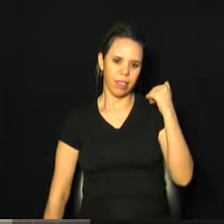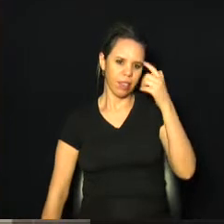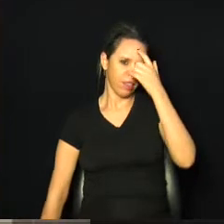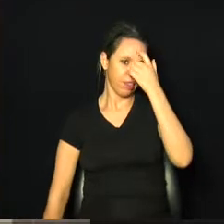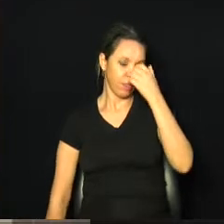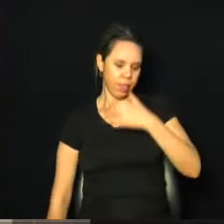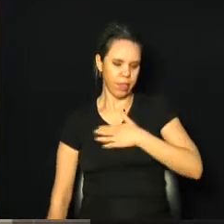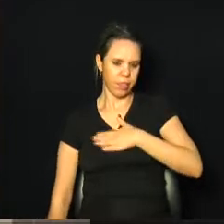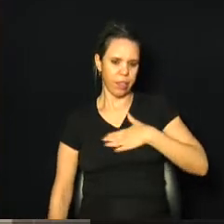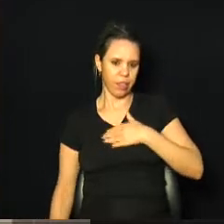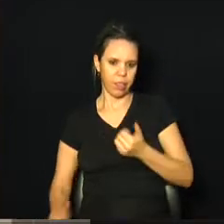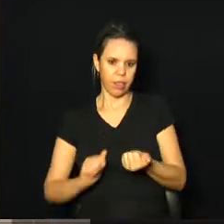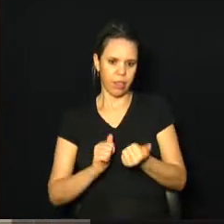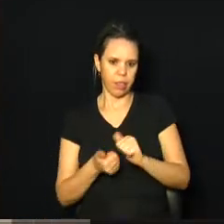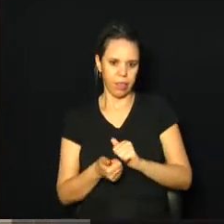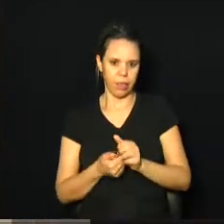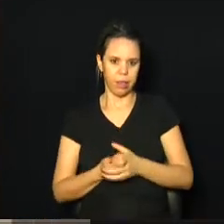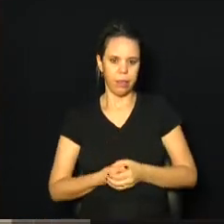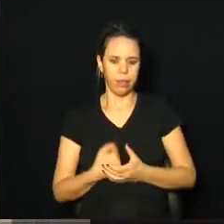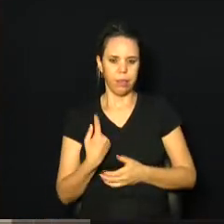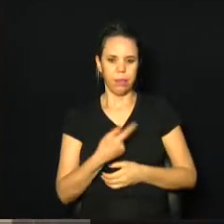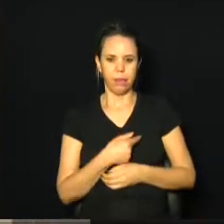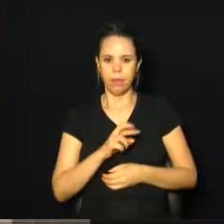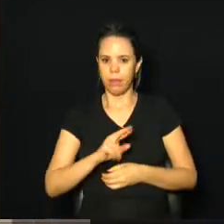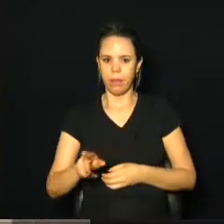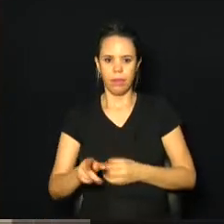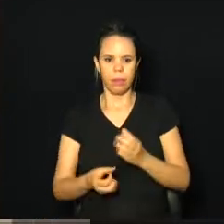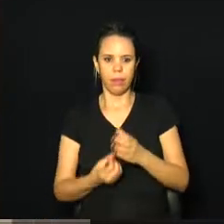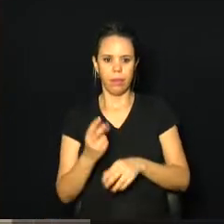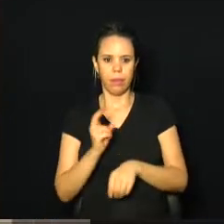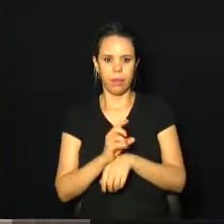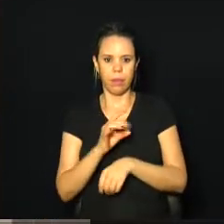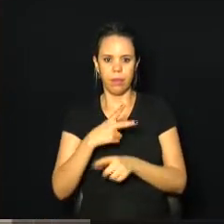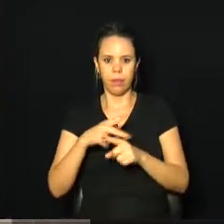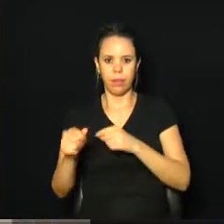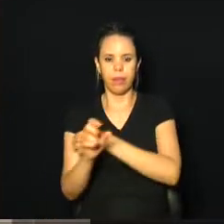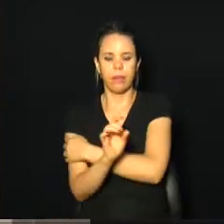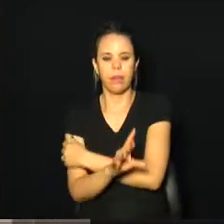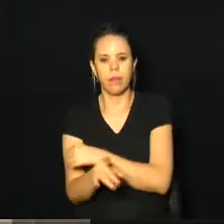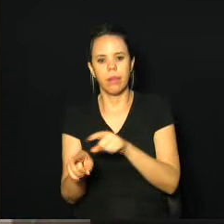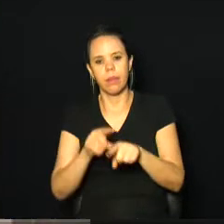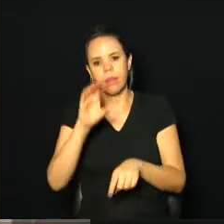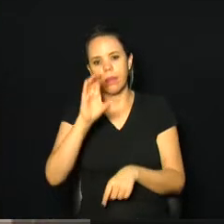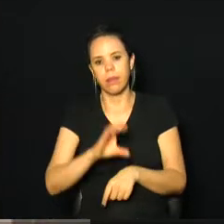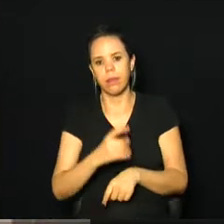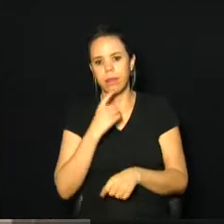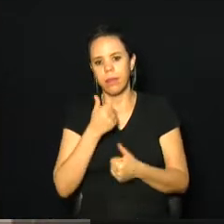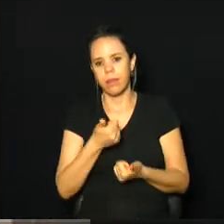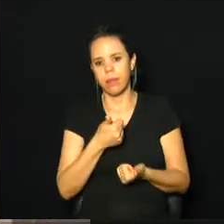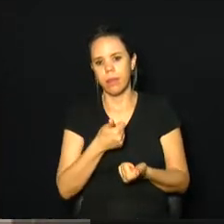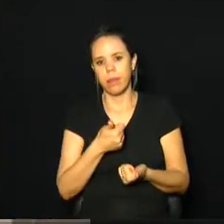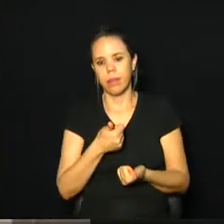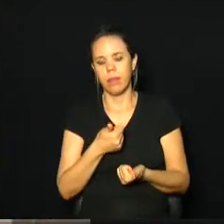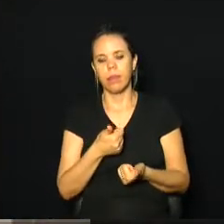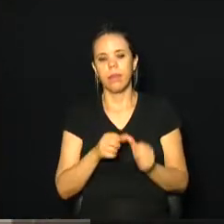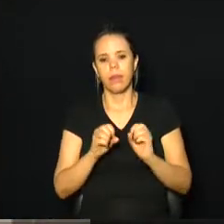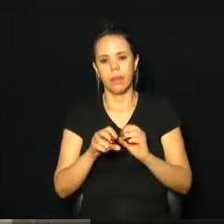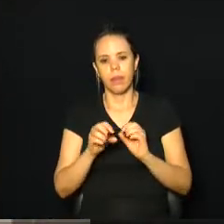pelo esporte faz com que a gente não vá criar só campeões, né? A gente vai criar o cidadão de bem, vai criar